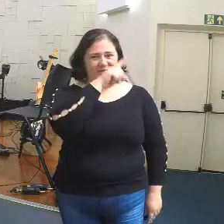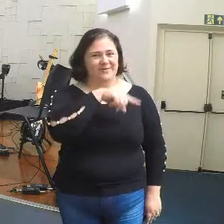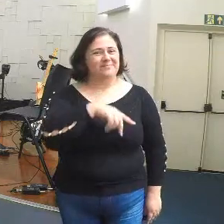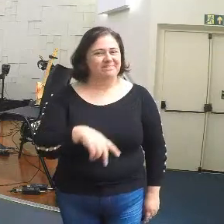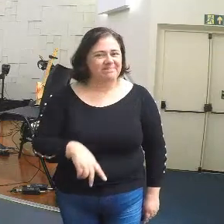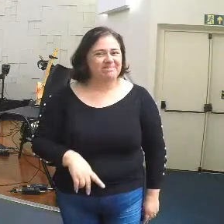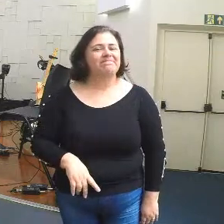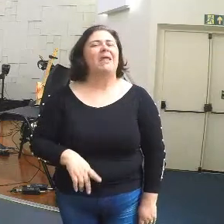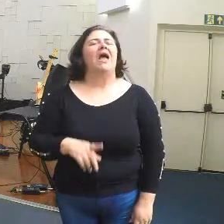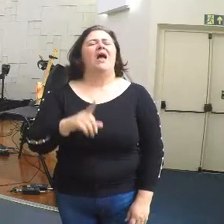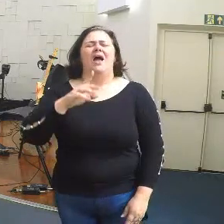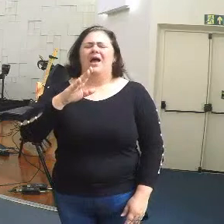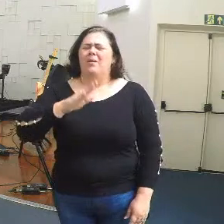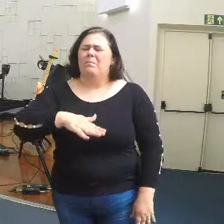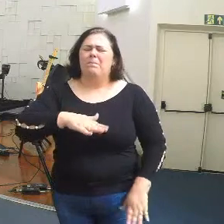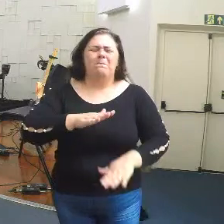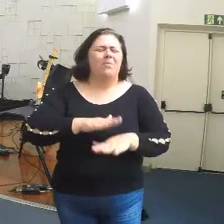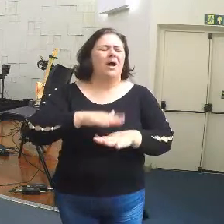confiar